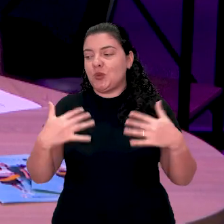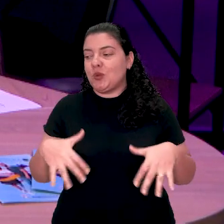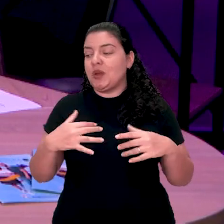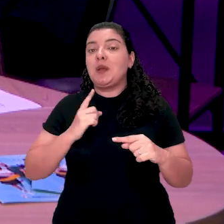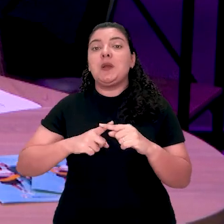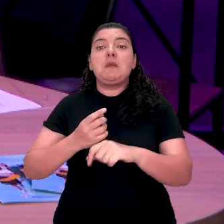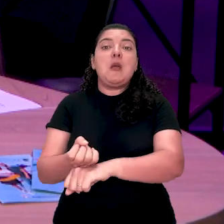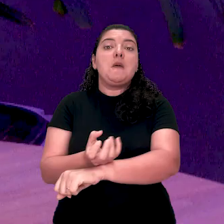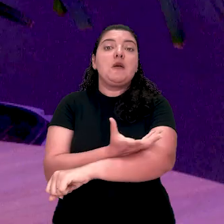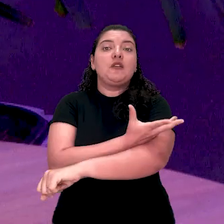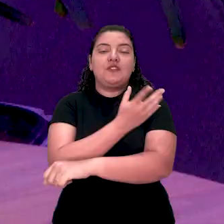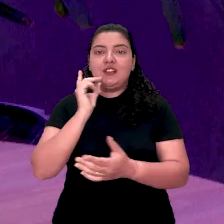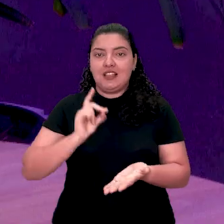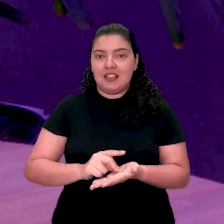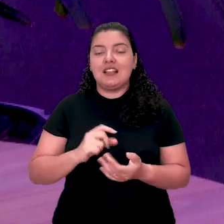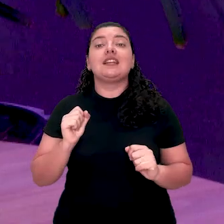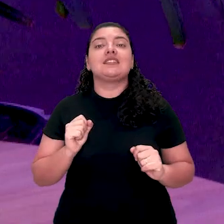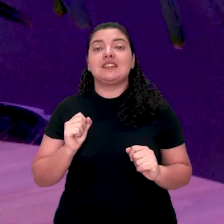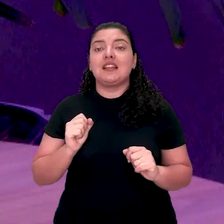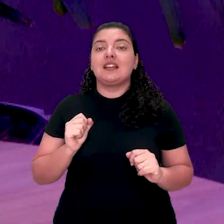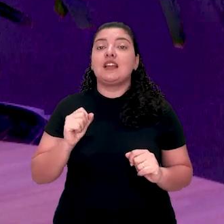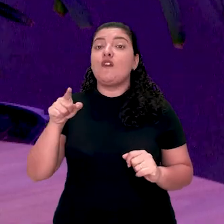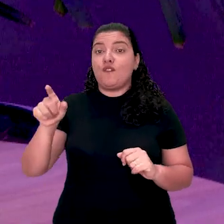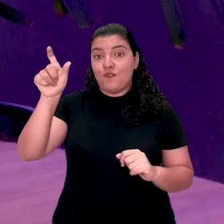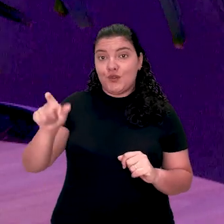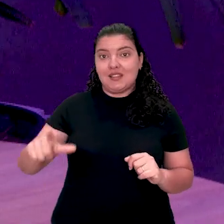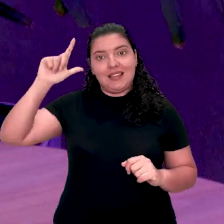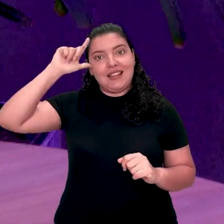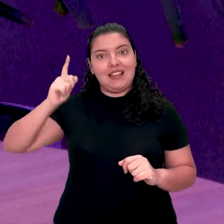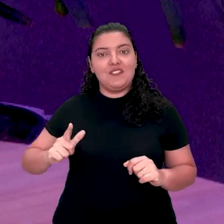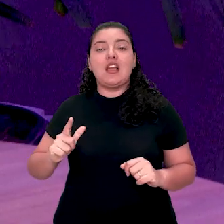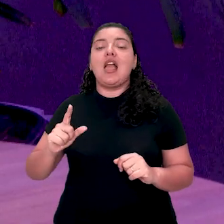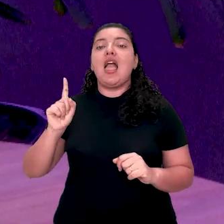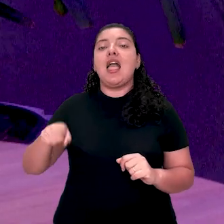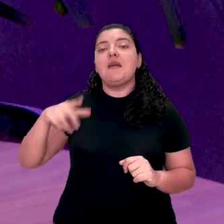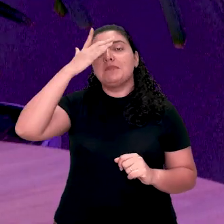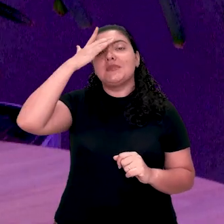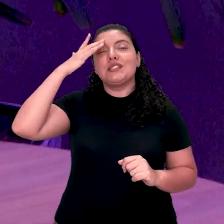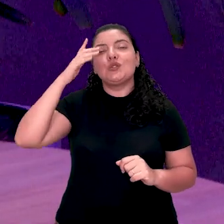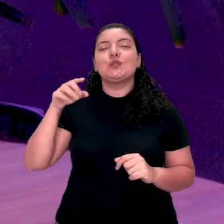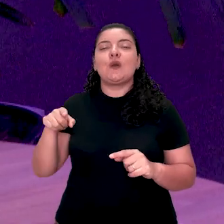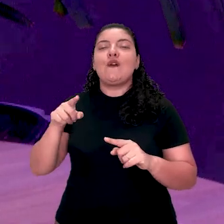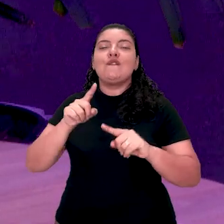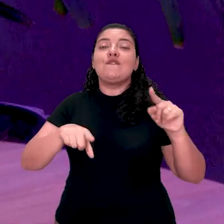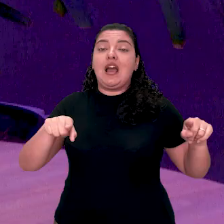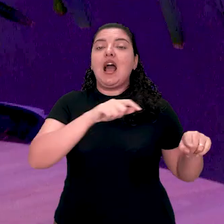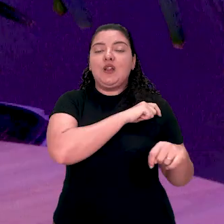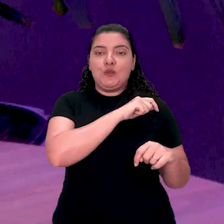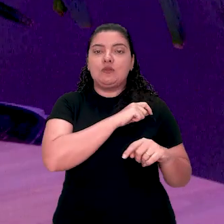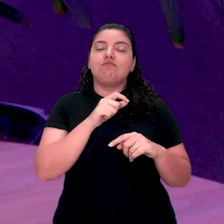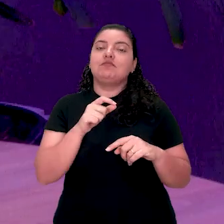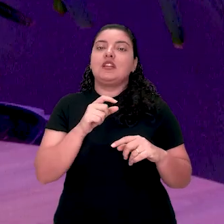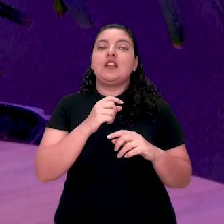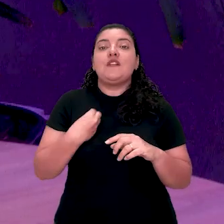porque eu me emociono, né? Me emociono demais. E assim, você... Fui uma das pessoas que eu tive vários alunos onde eu passei a